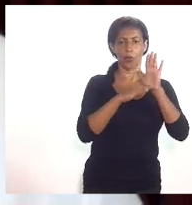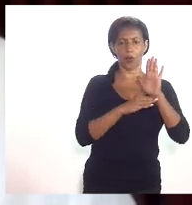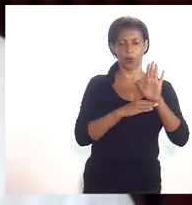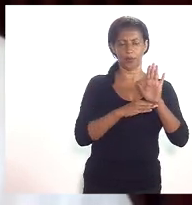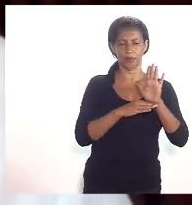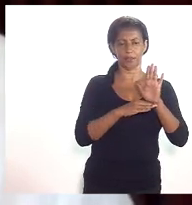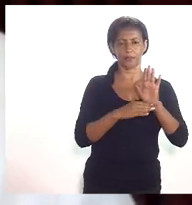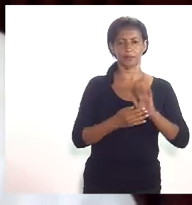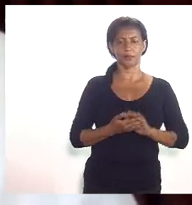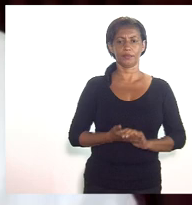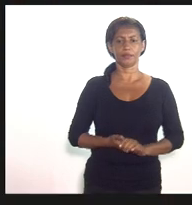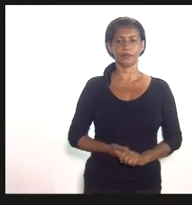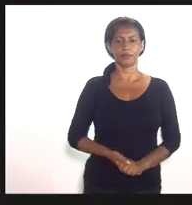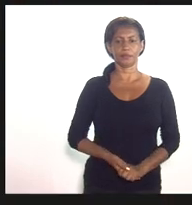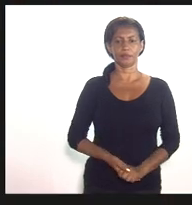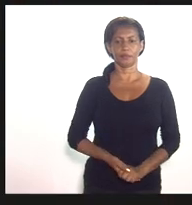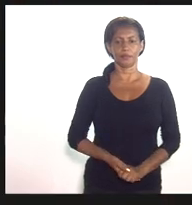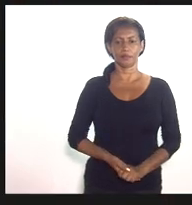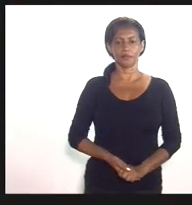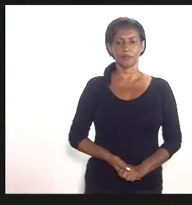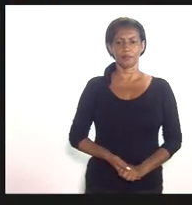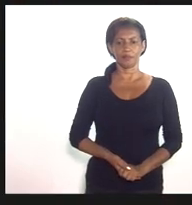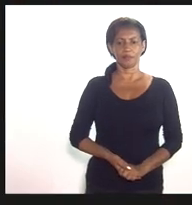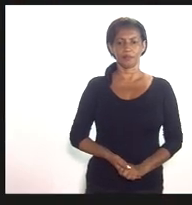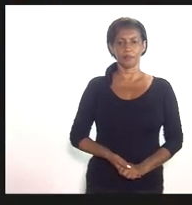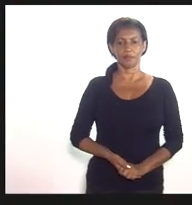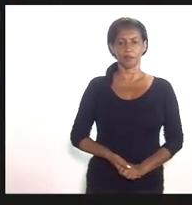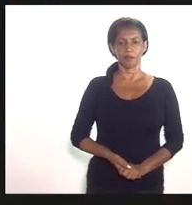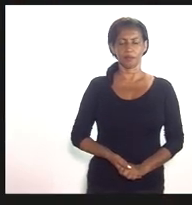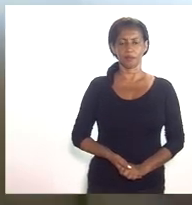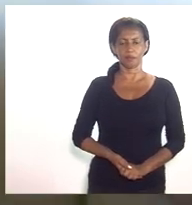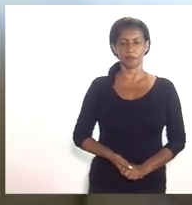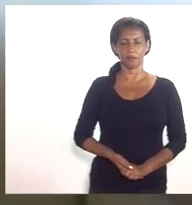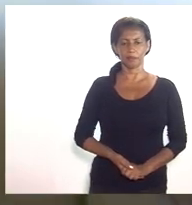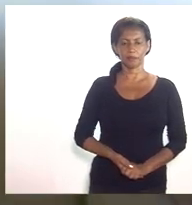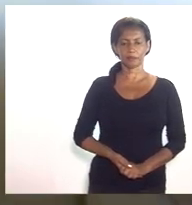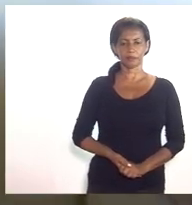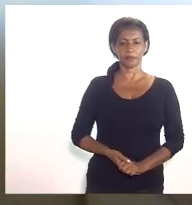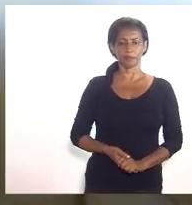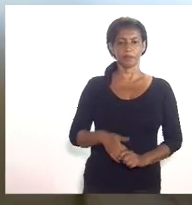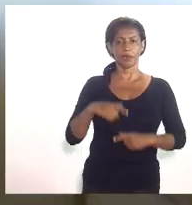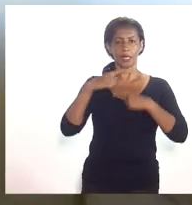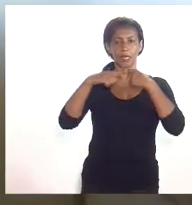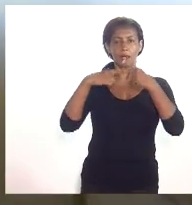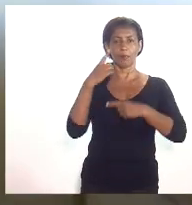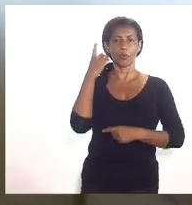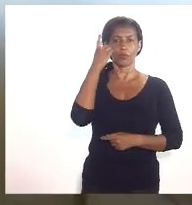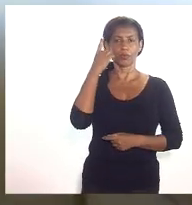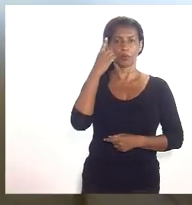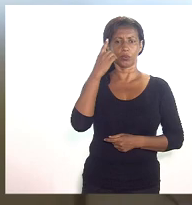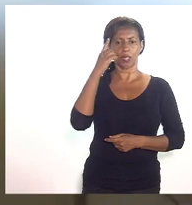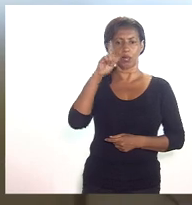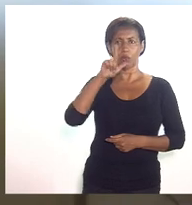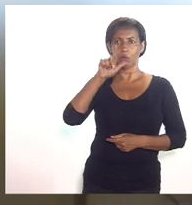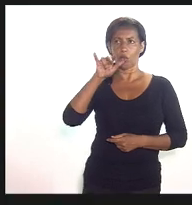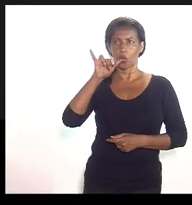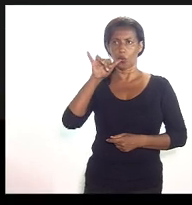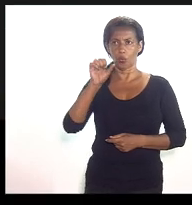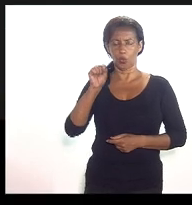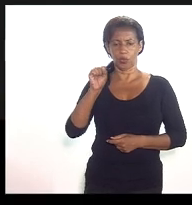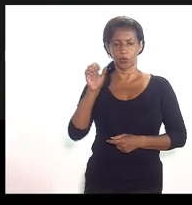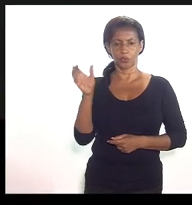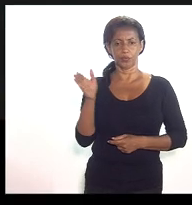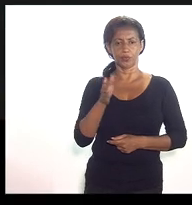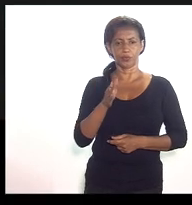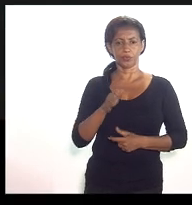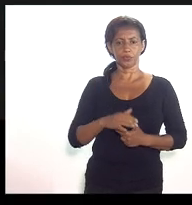Mink. Tá, ok. Eu não consigo facilitar. Depois, deputado Luiz Paulo. Tá, na verdade, é o seguinte,